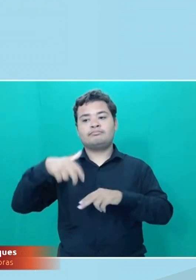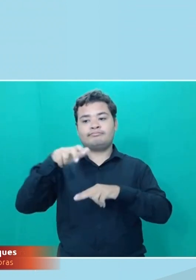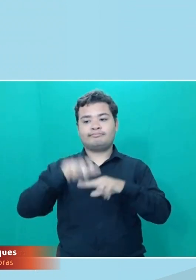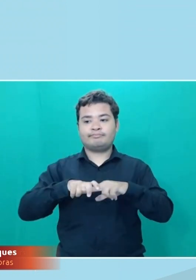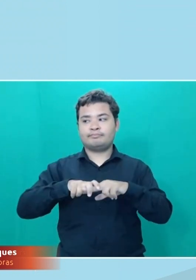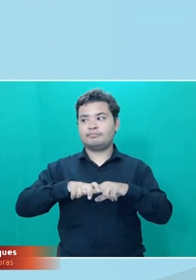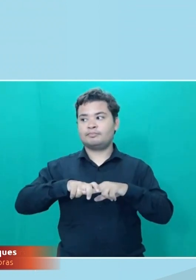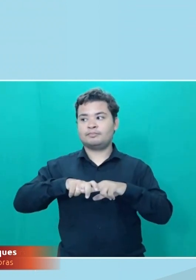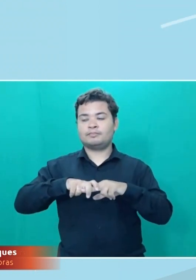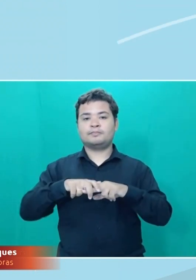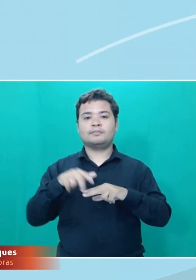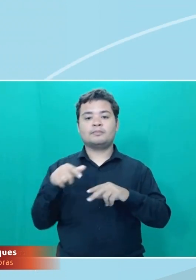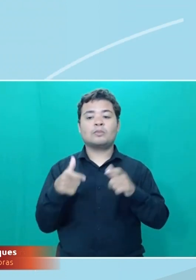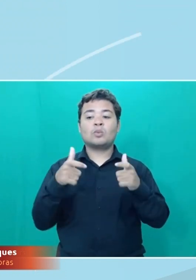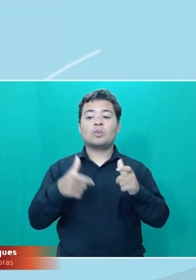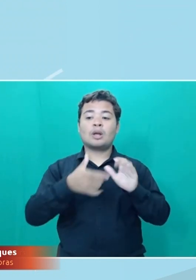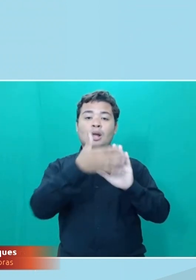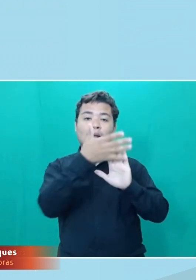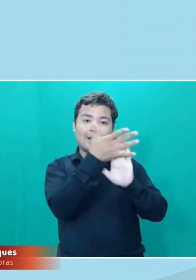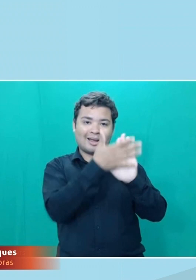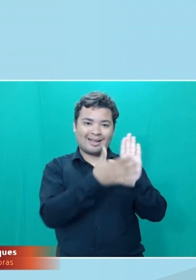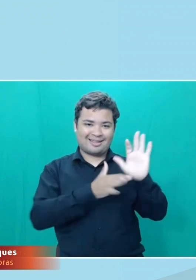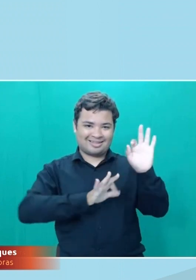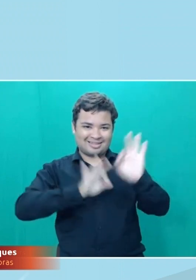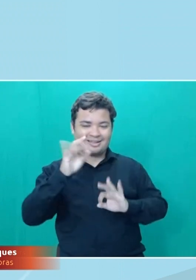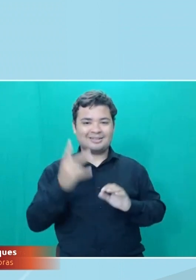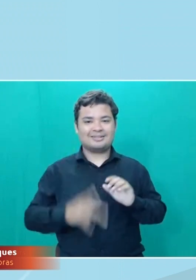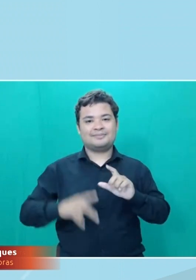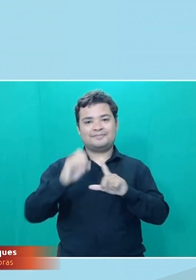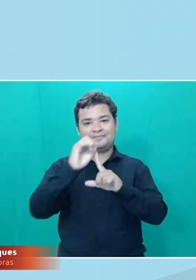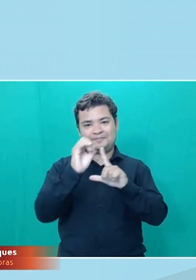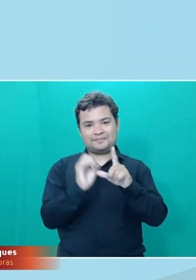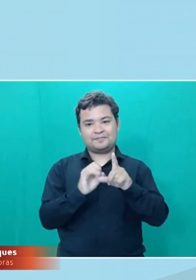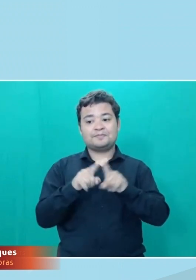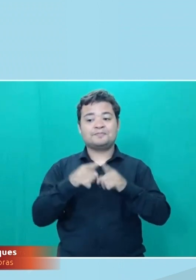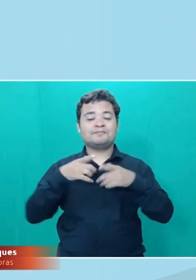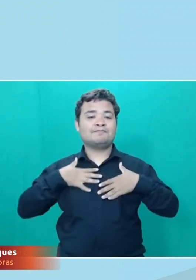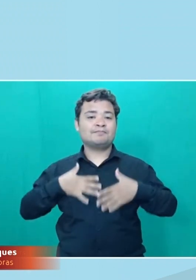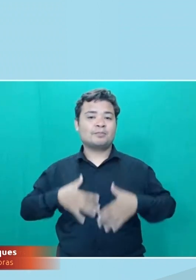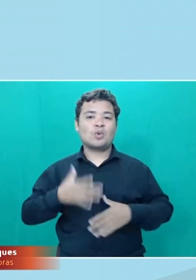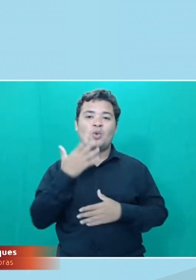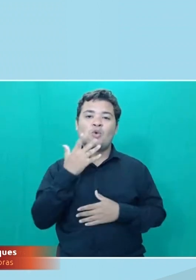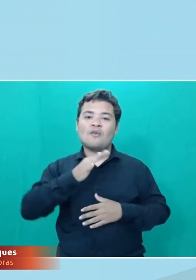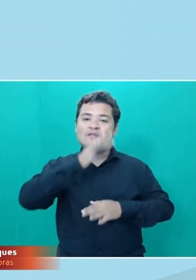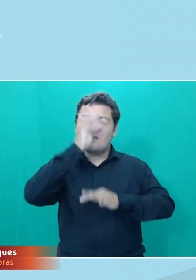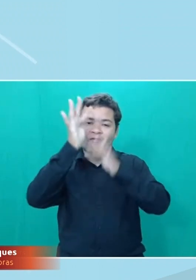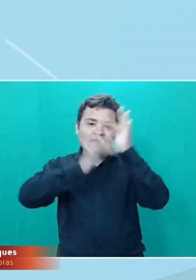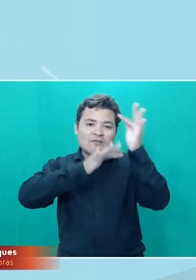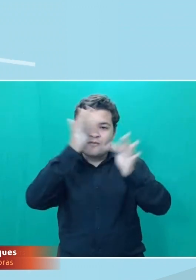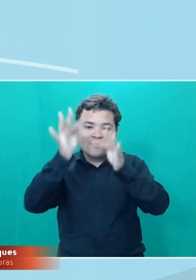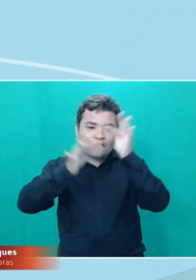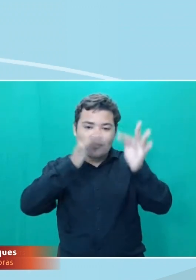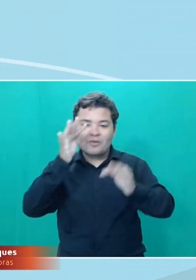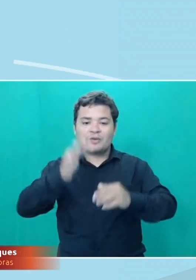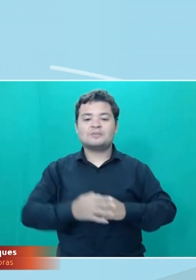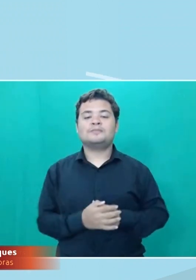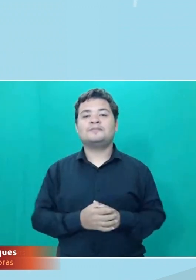numa redação da TVUFG e visto uma roupa floral. Quem faz a